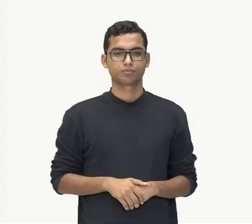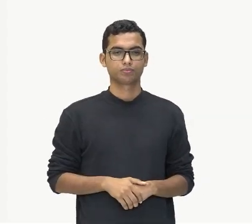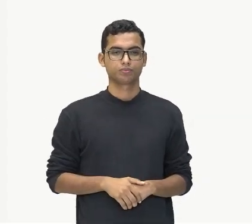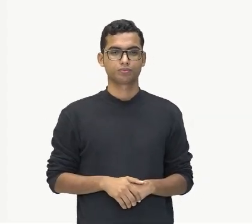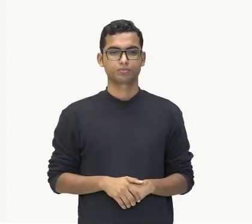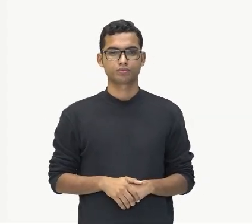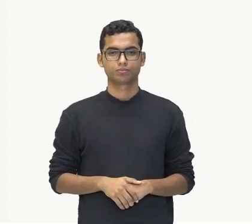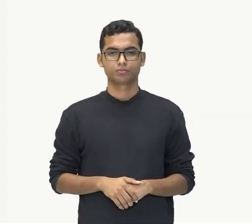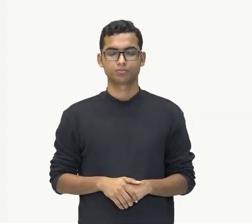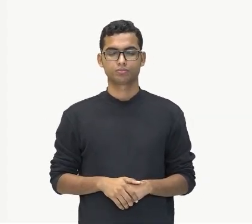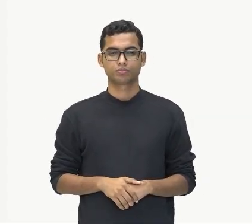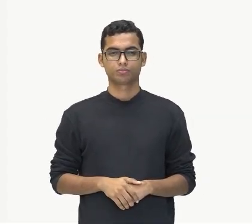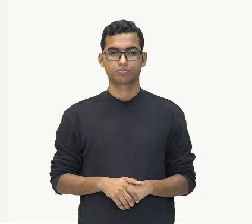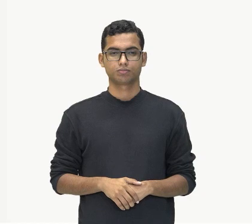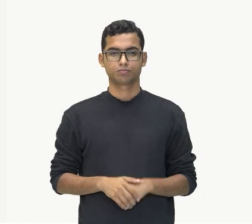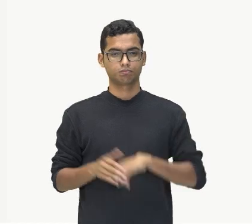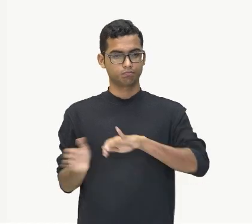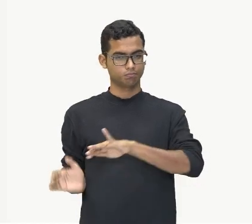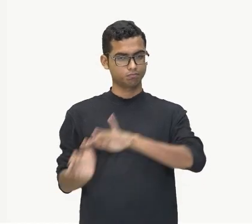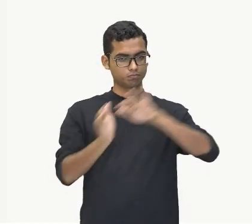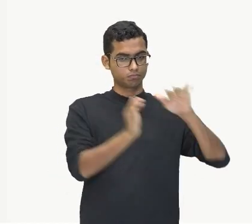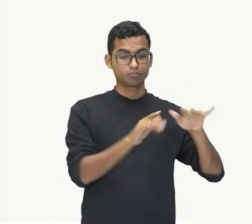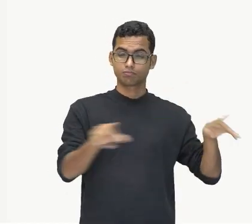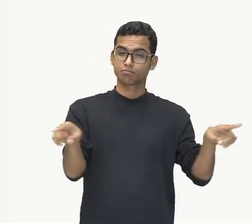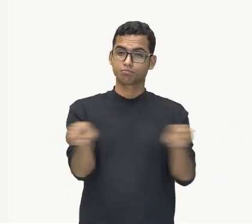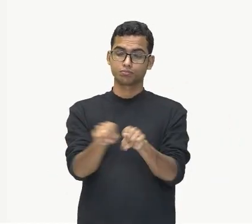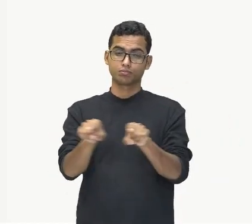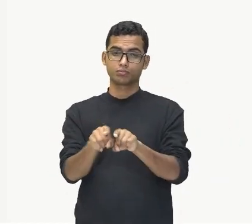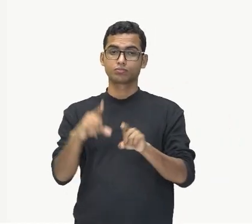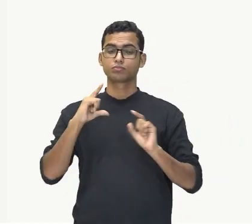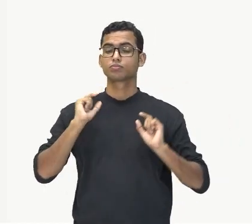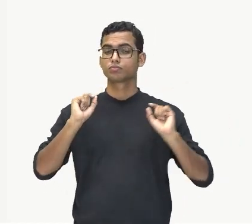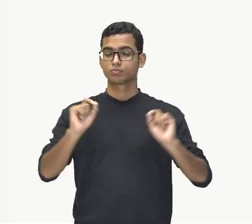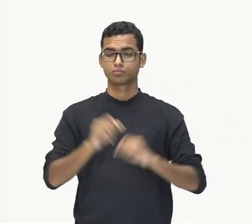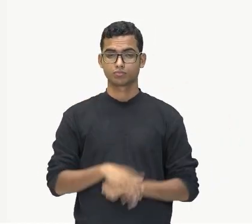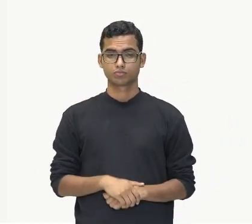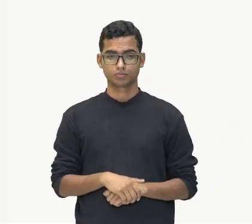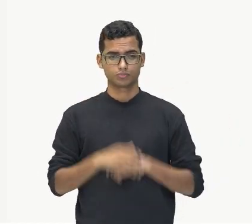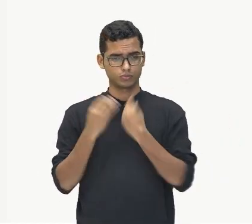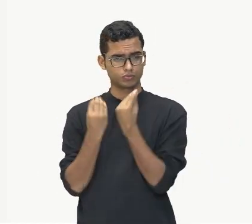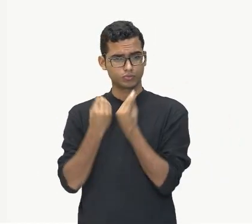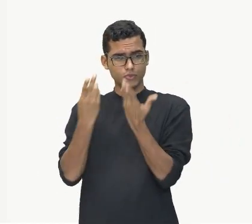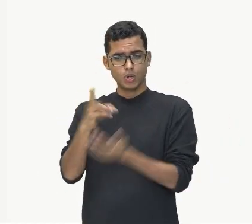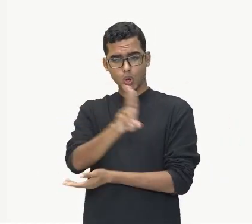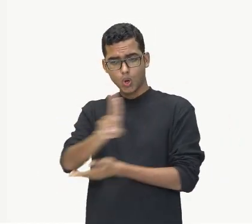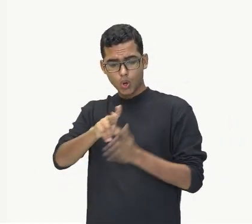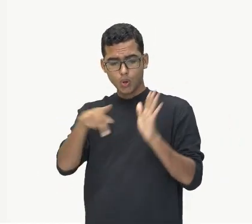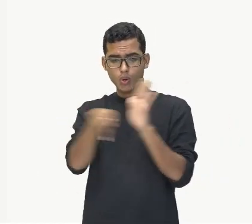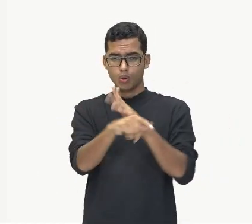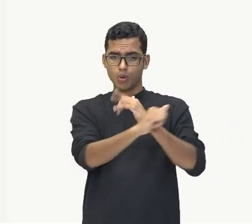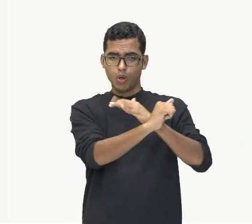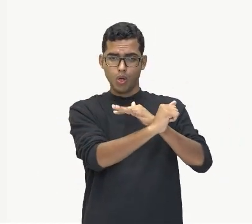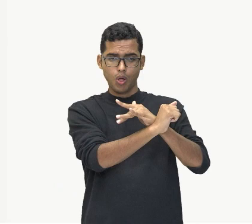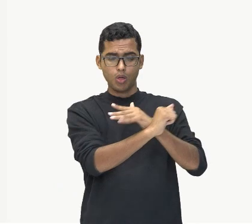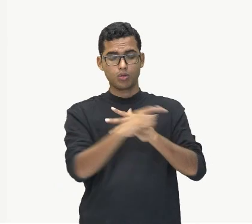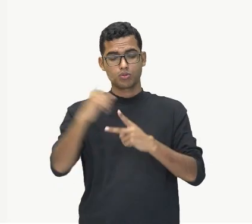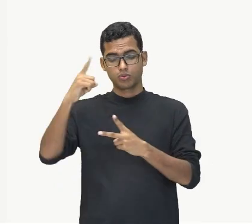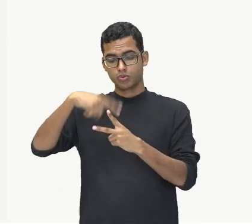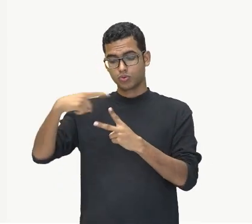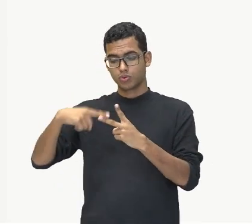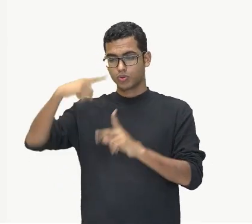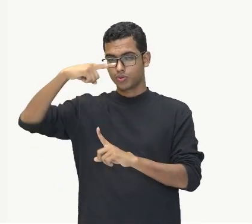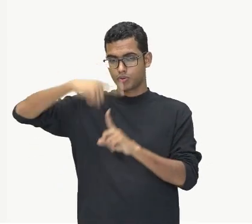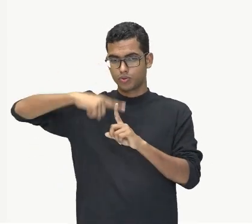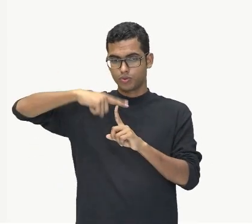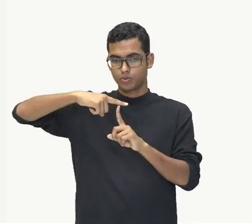Teríamos 2 maneiras de nomear os ácidos, até porque nós temos dois tipos